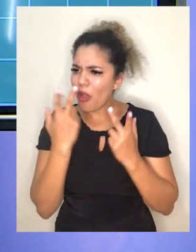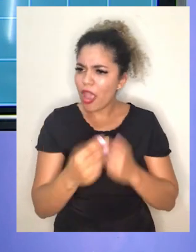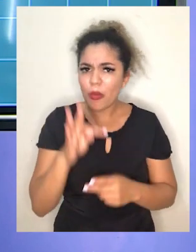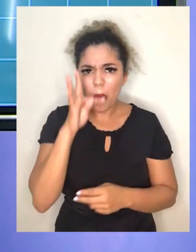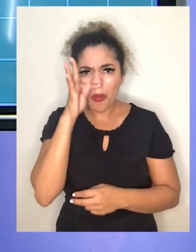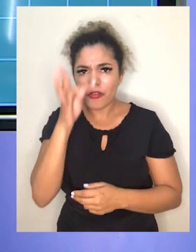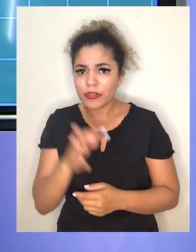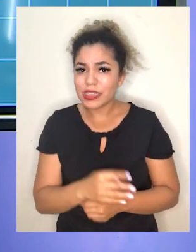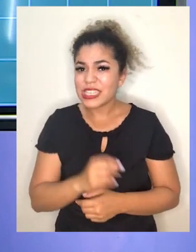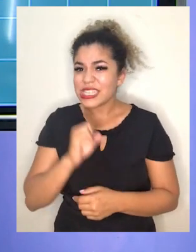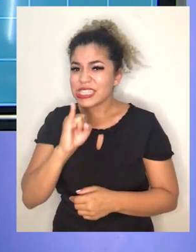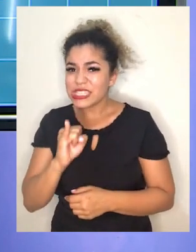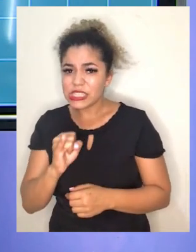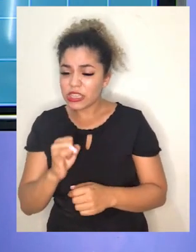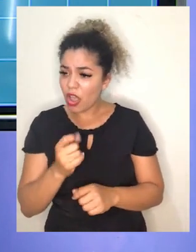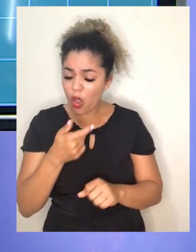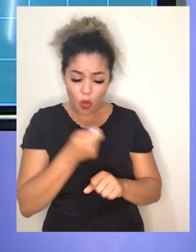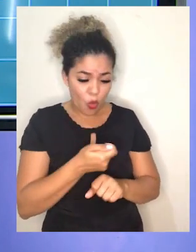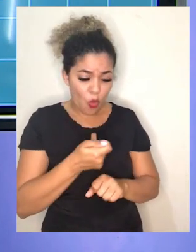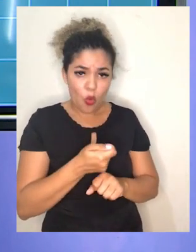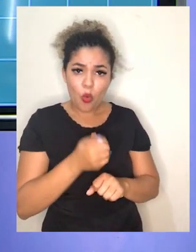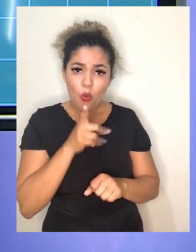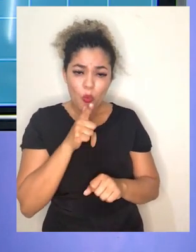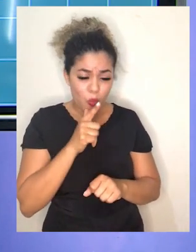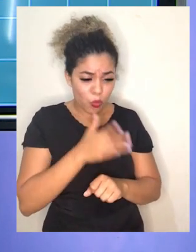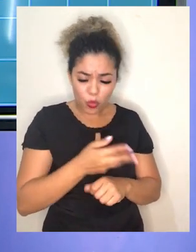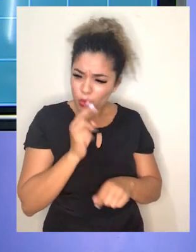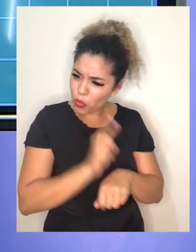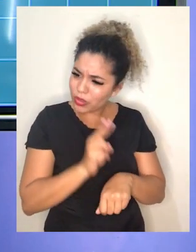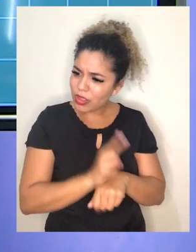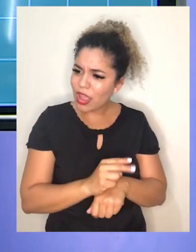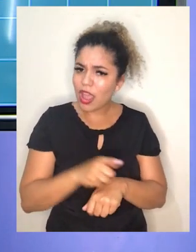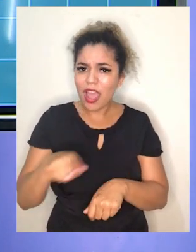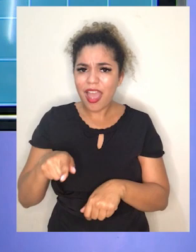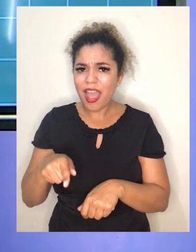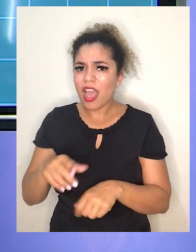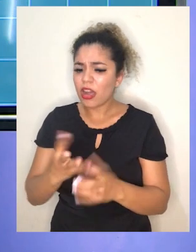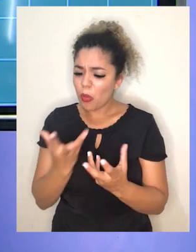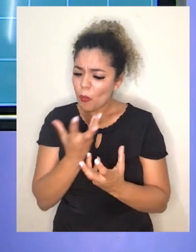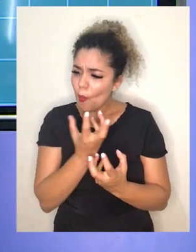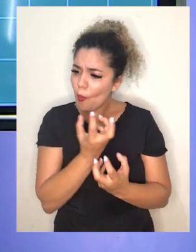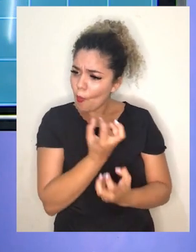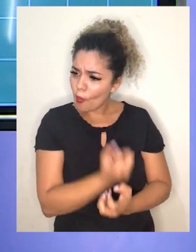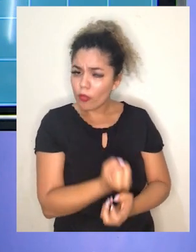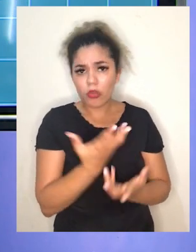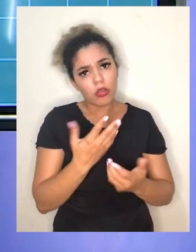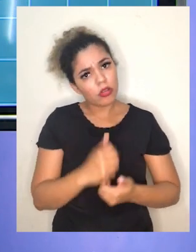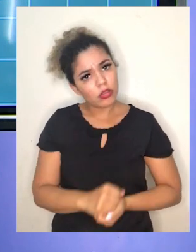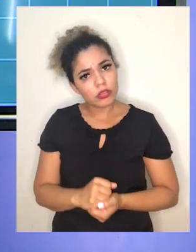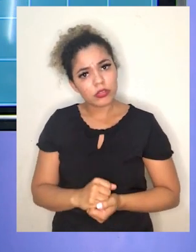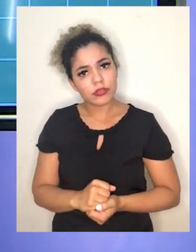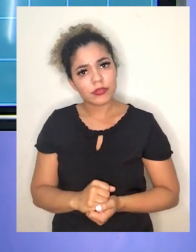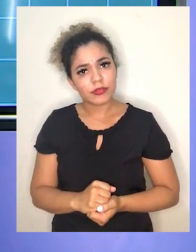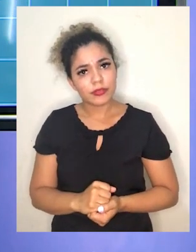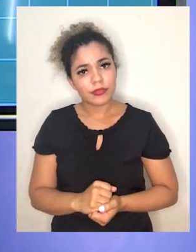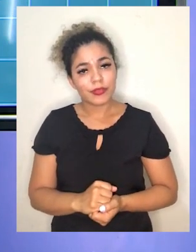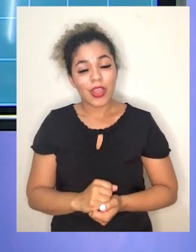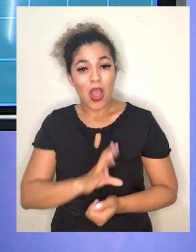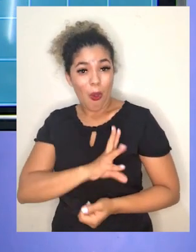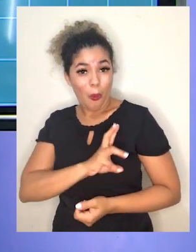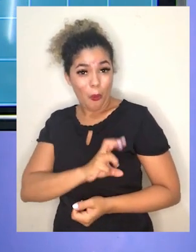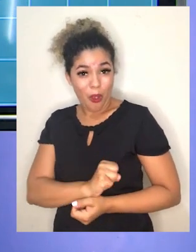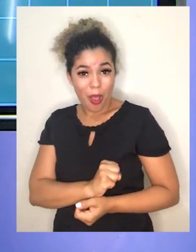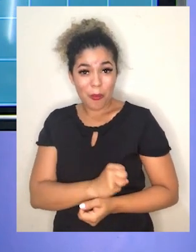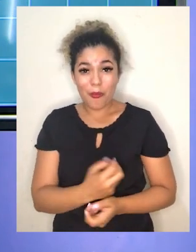uma flor? Se não for regada e bem cuidada, ela murcha e morre. Hã?